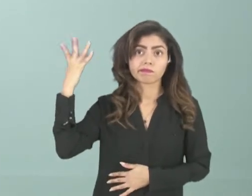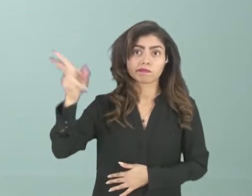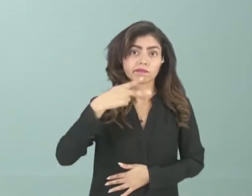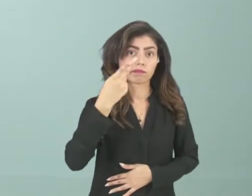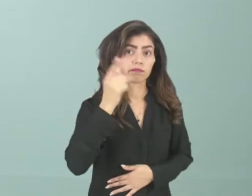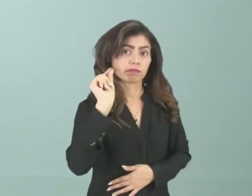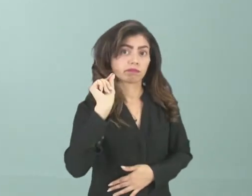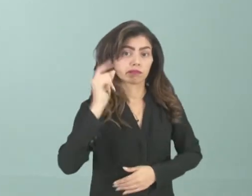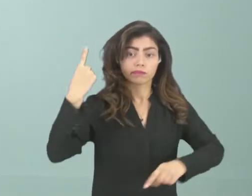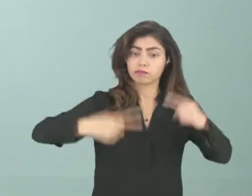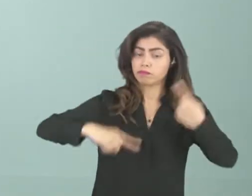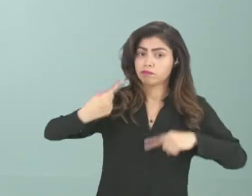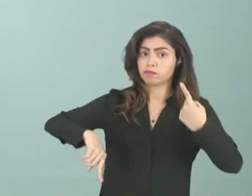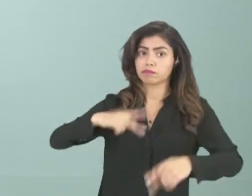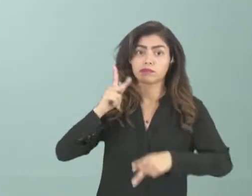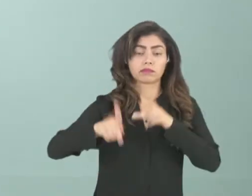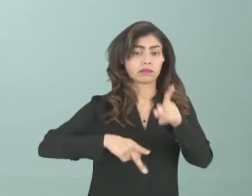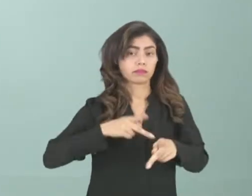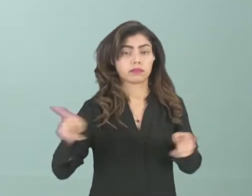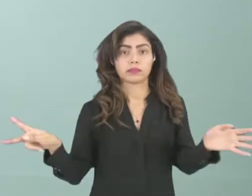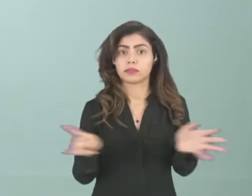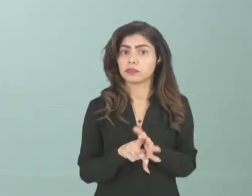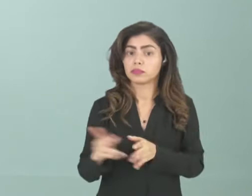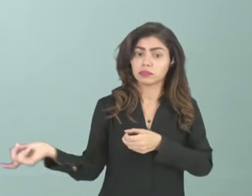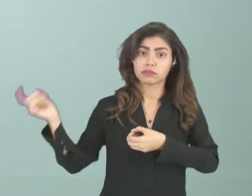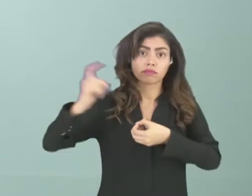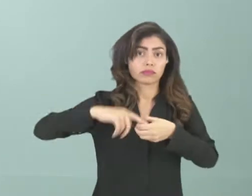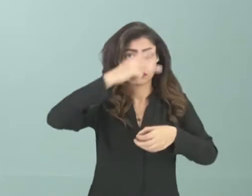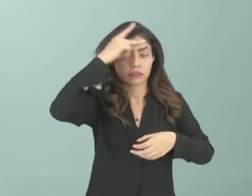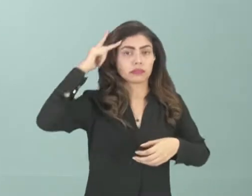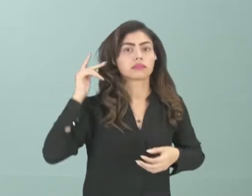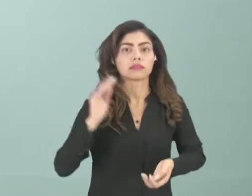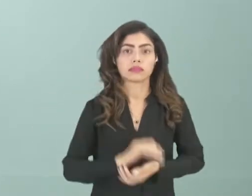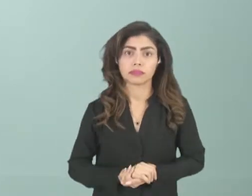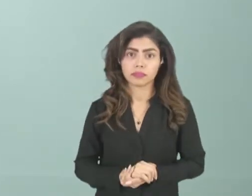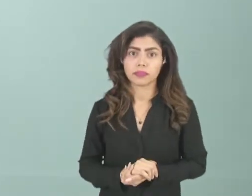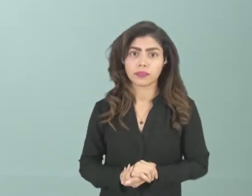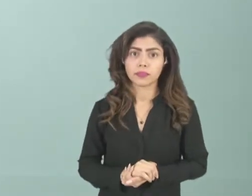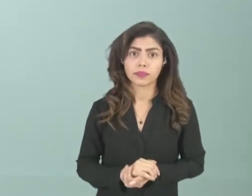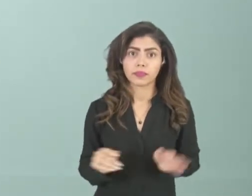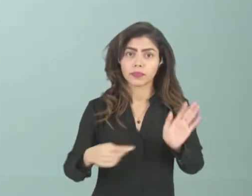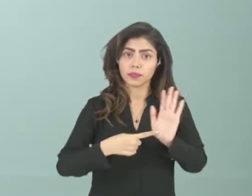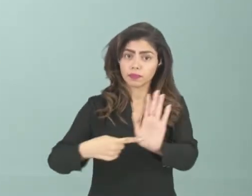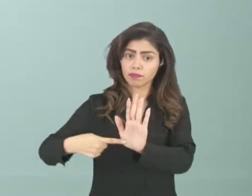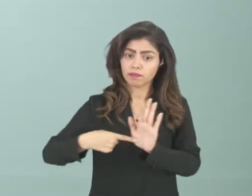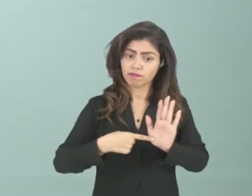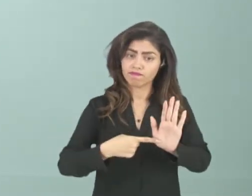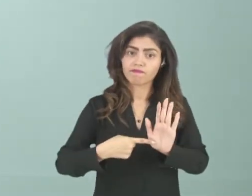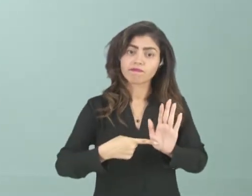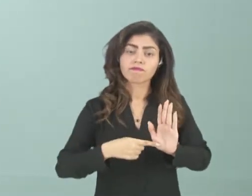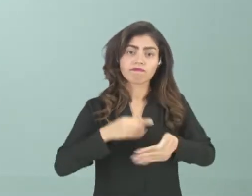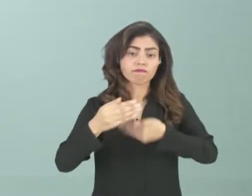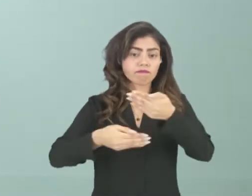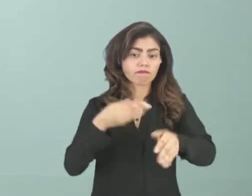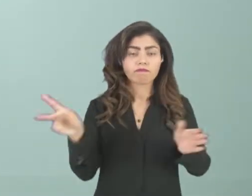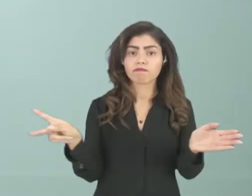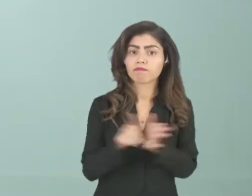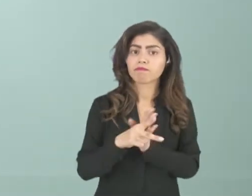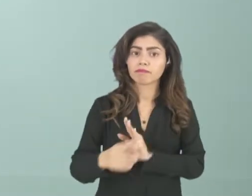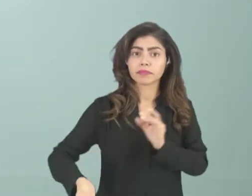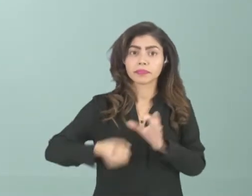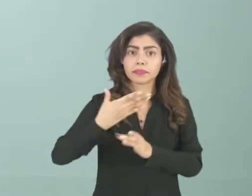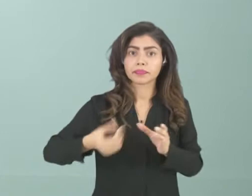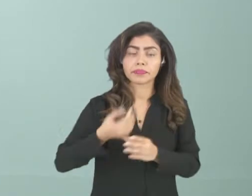digamos assim, políticas públicas voltadas para essas pessoas que fosse suficiente para suprir as necessidades do momento.